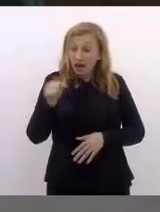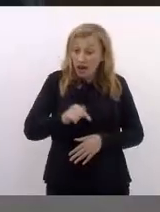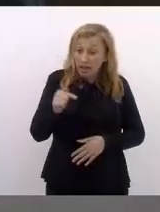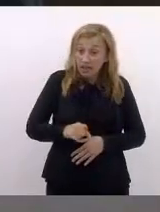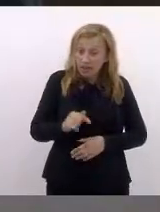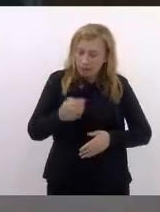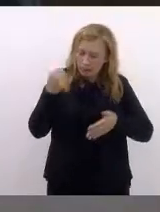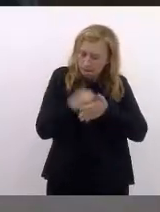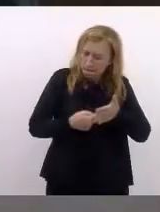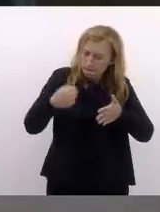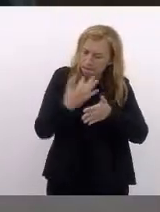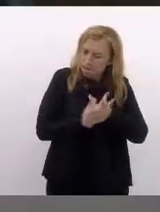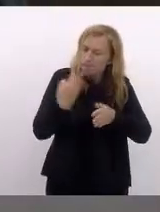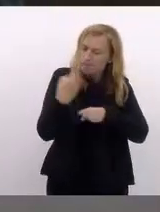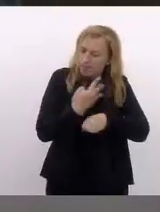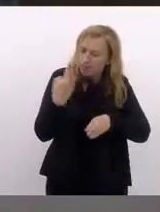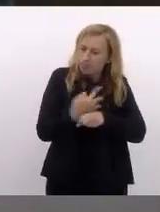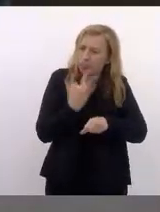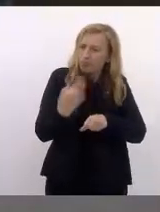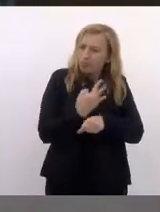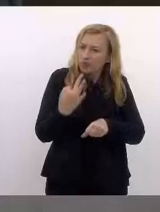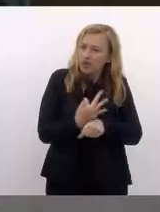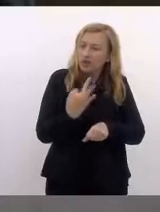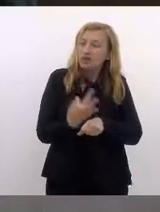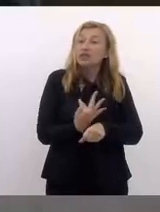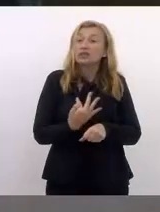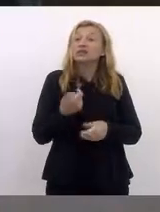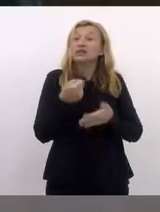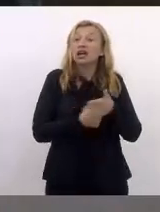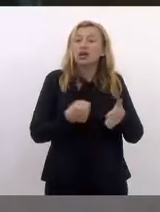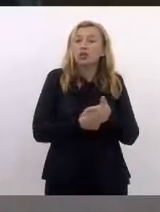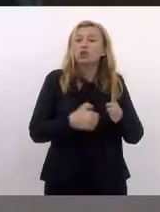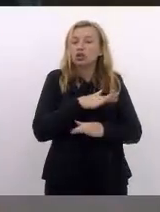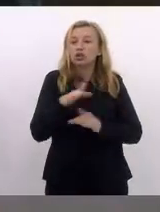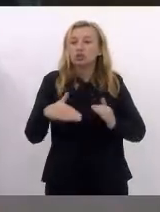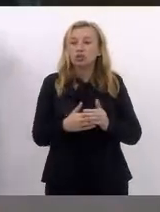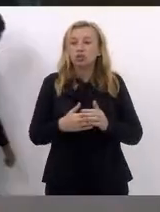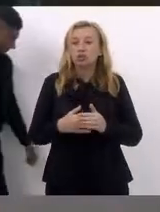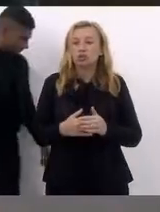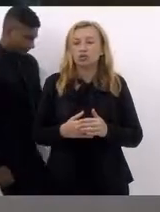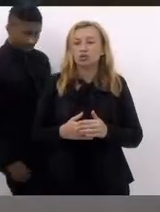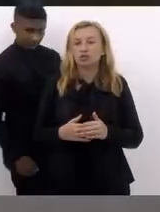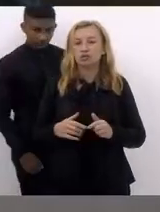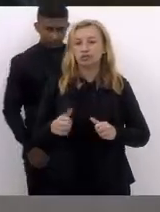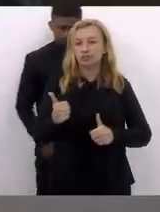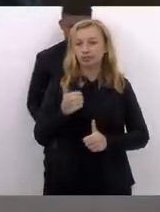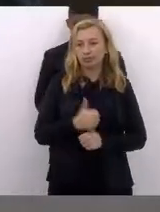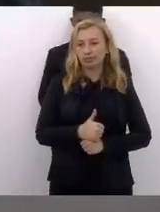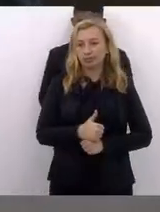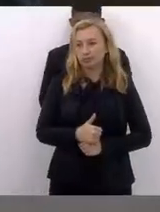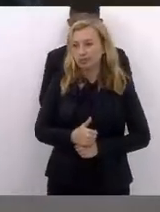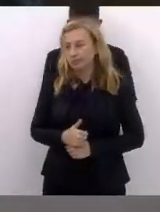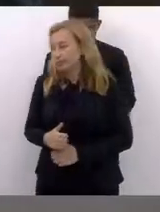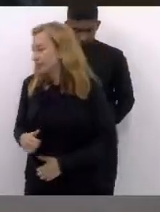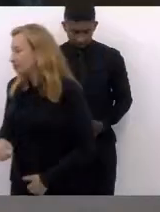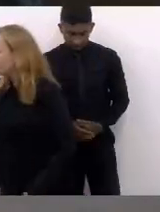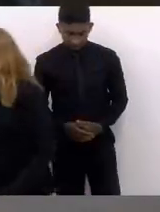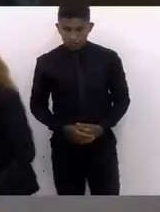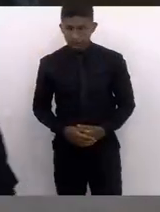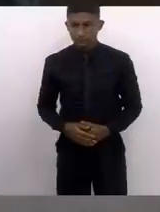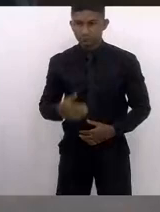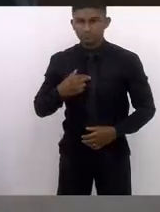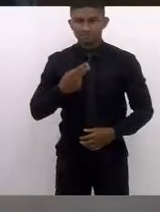é a resistência a resistência da luta de todos os Sentai anos e eu como o tempo tá fechado eu posso afirmar